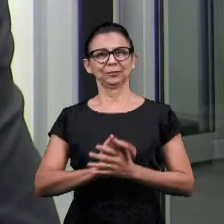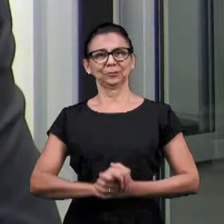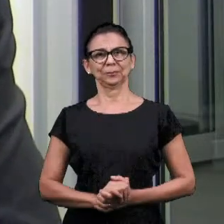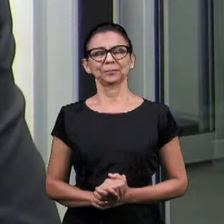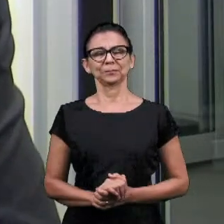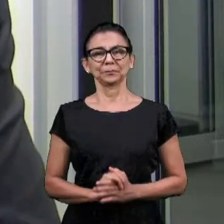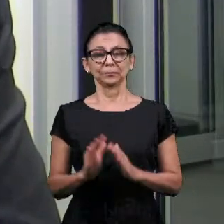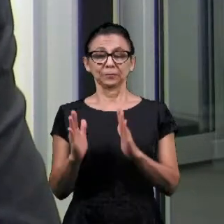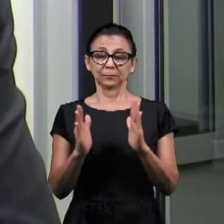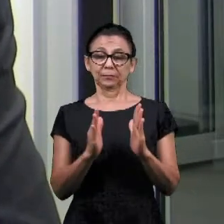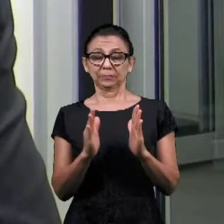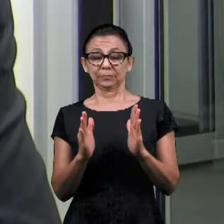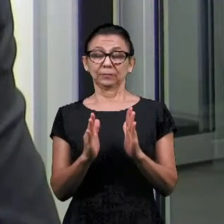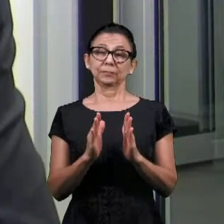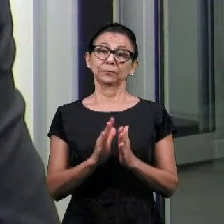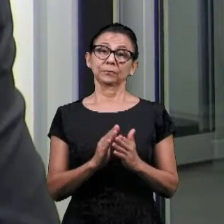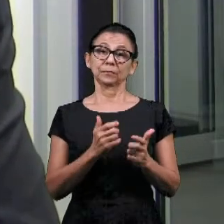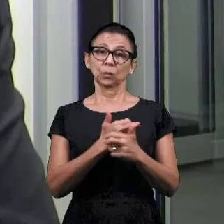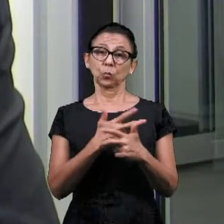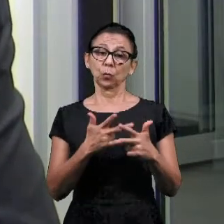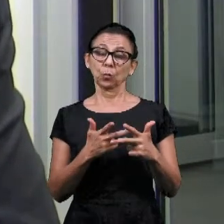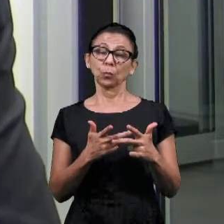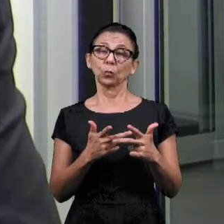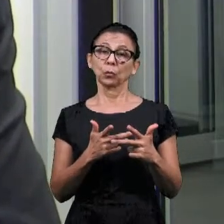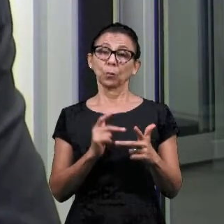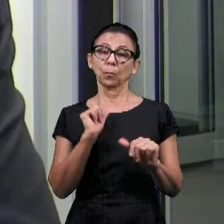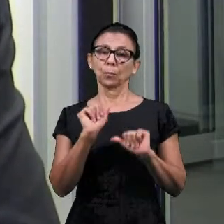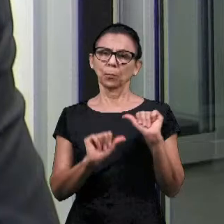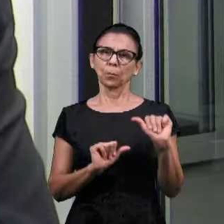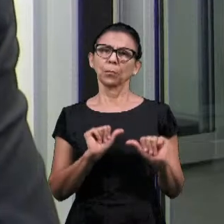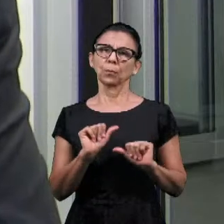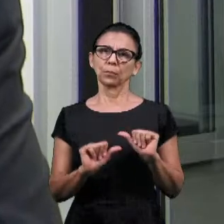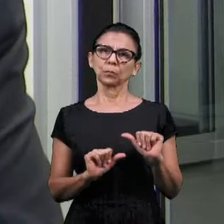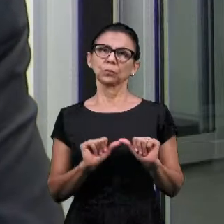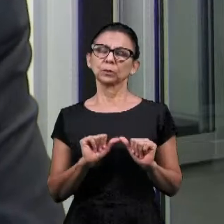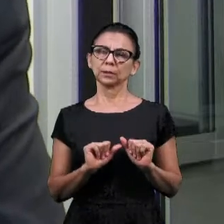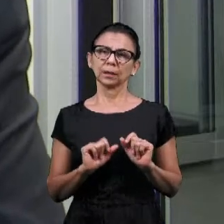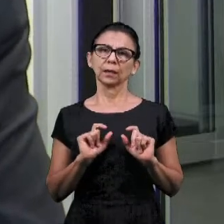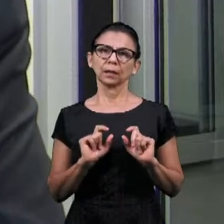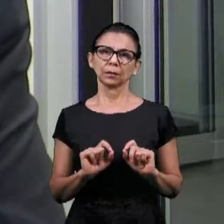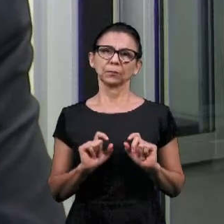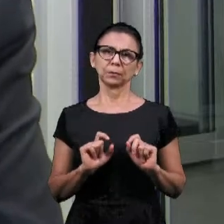nova fase, algumas coisas deverão acontecer. Uma delas é que nós vamos